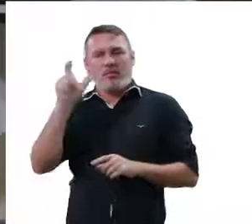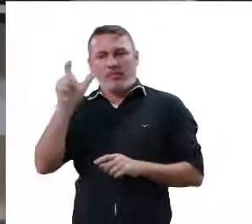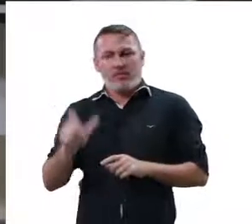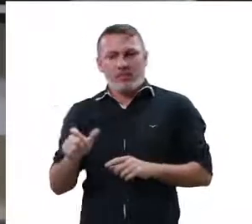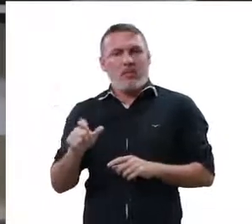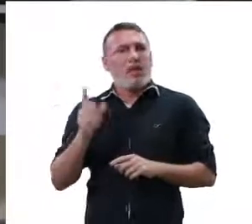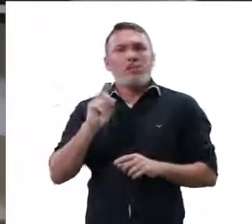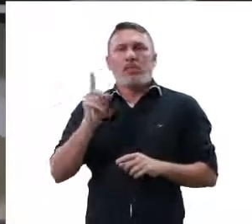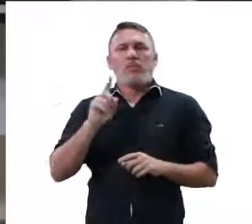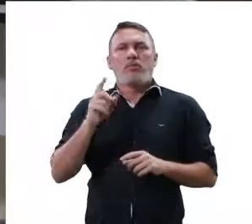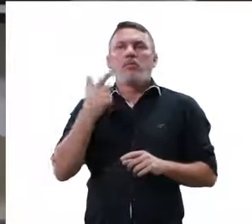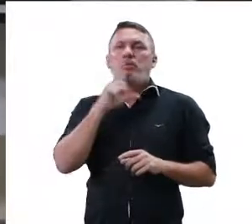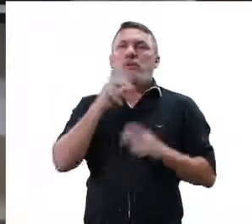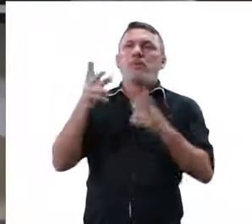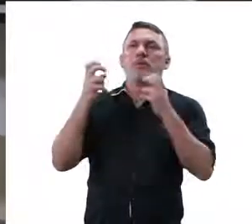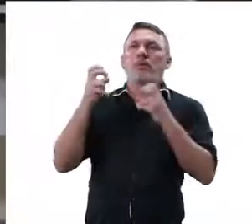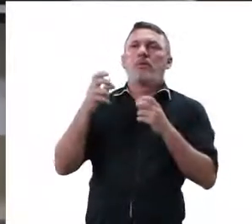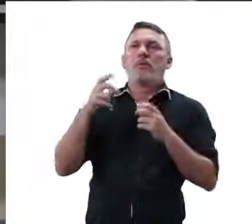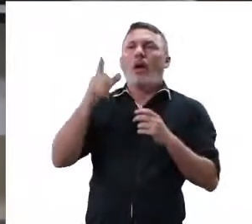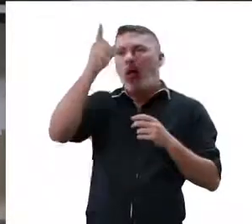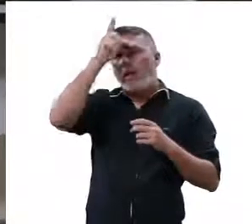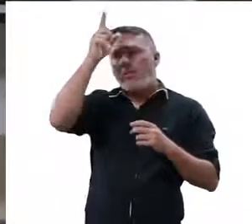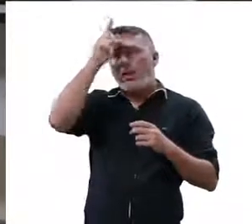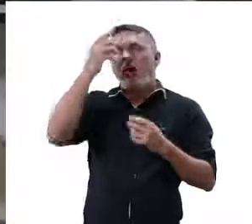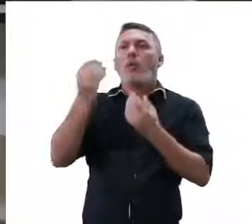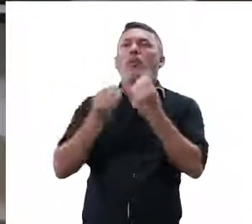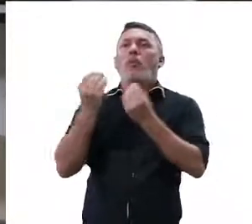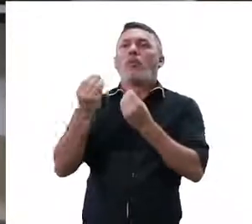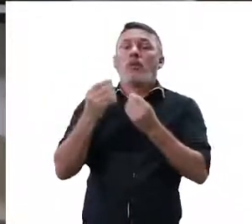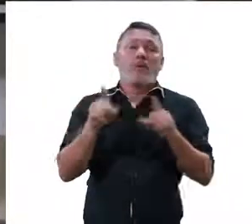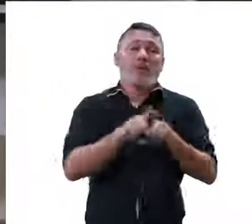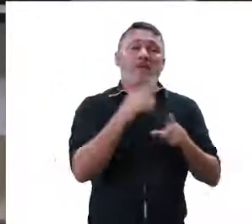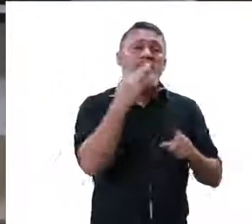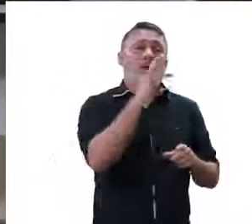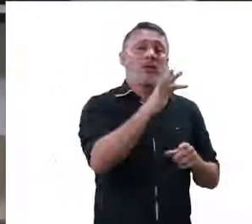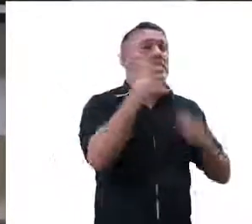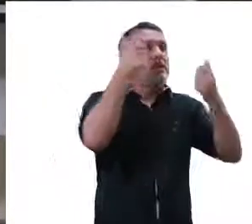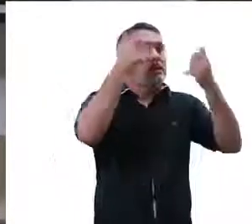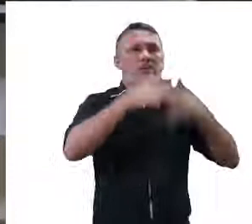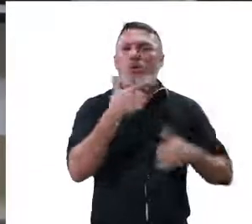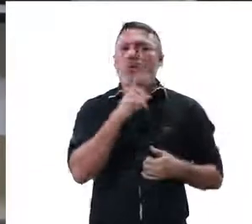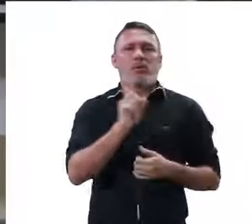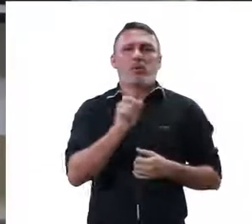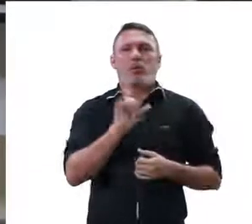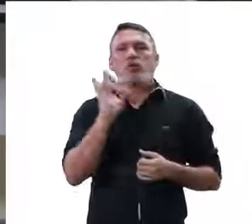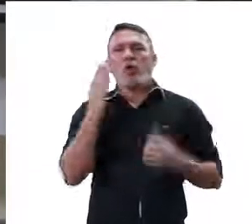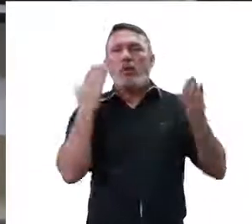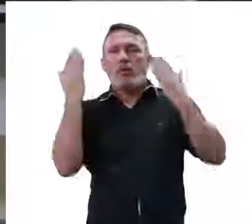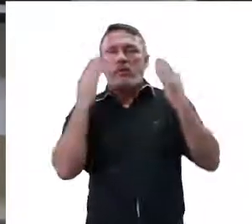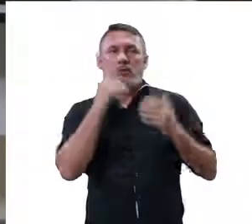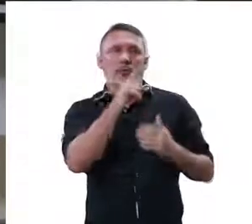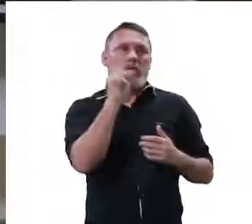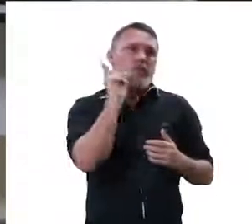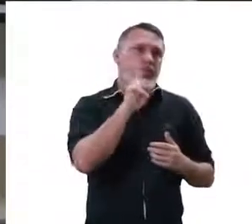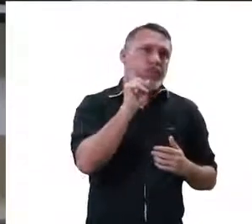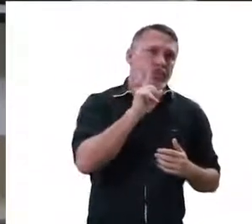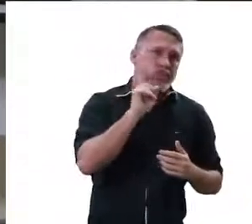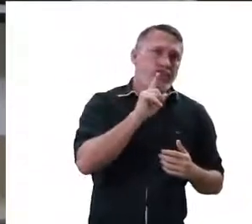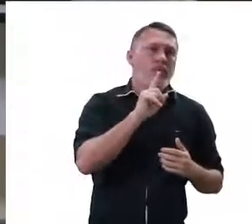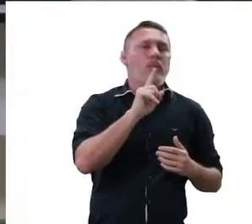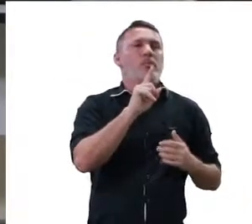realidade do seu próprio país, que não é um país puritano, não é um país calvinista, e a França, que é majoritariamente católica, mas é uma nação